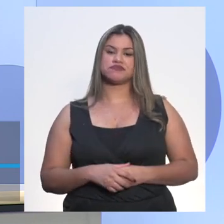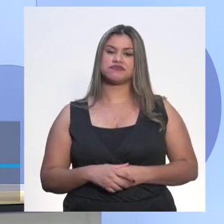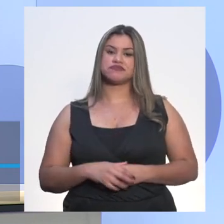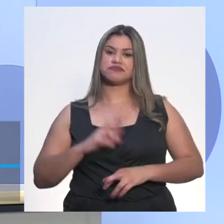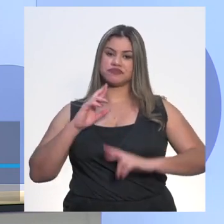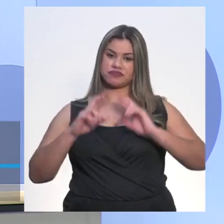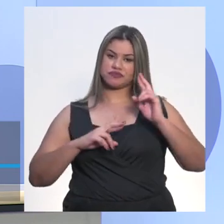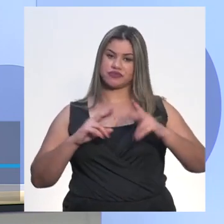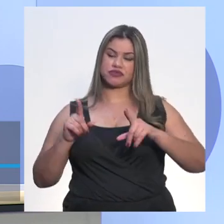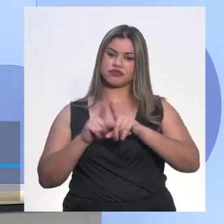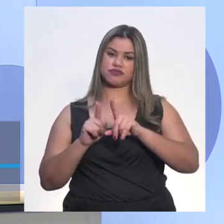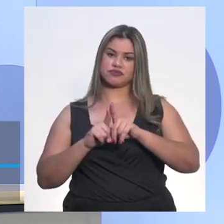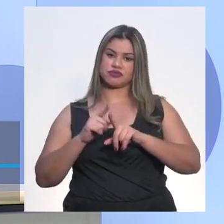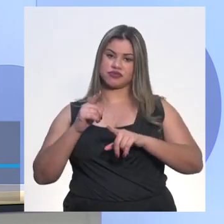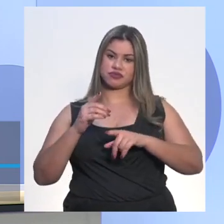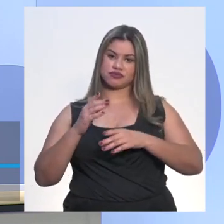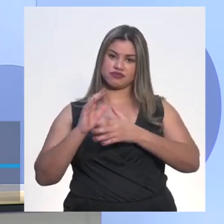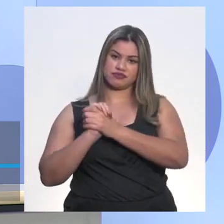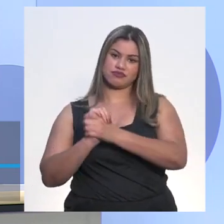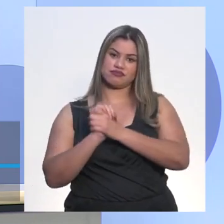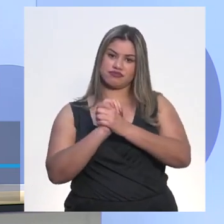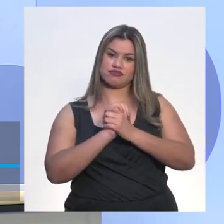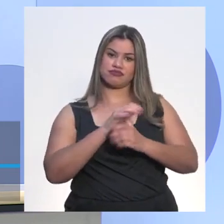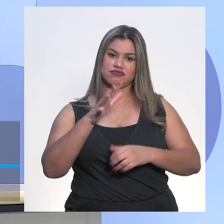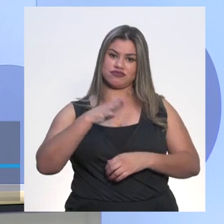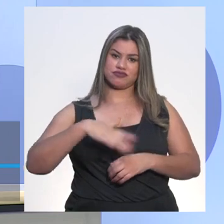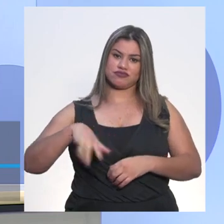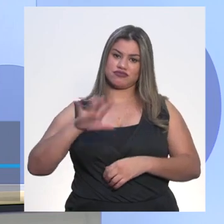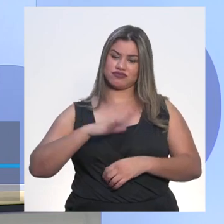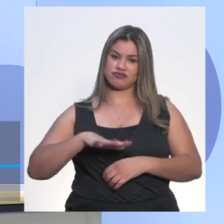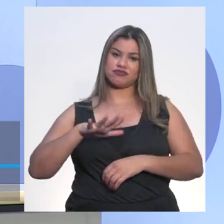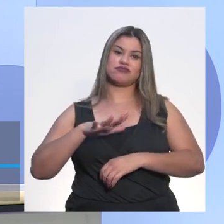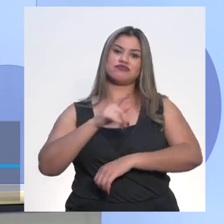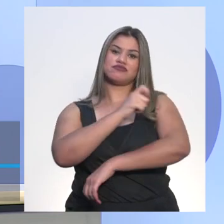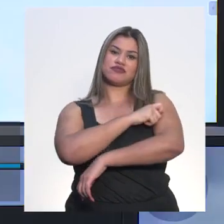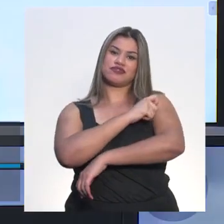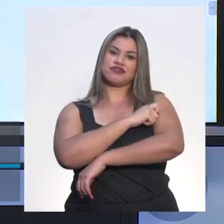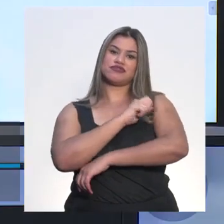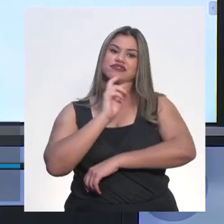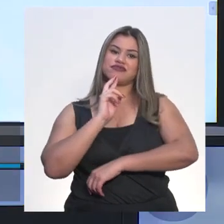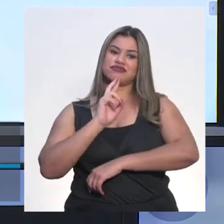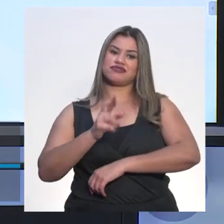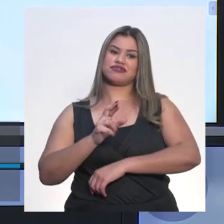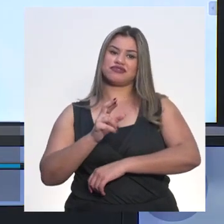parabenizar todos os alunos aqui que colocaram que o Xbox é melhor. Muito obrigado.